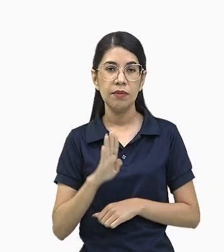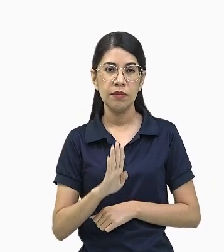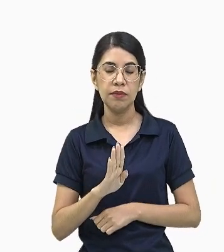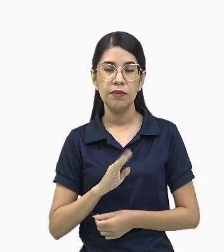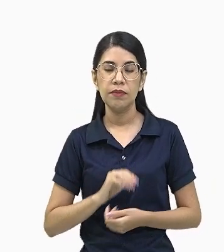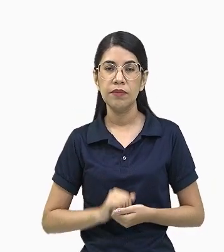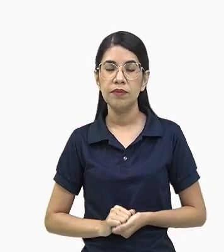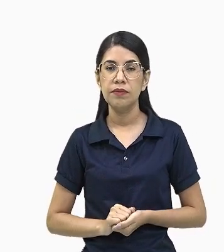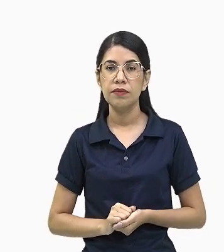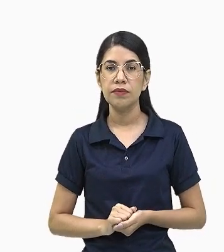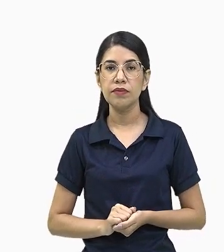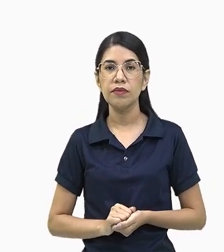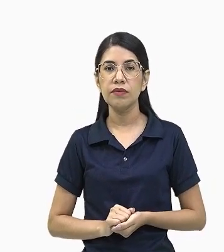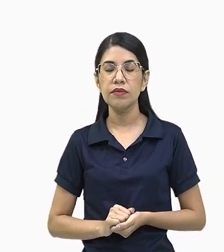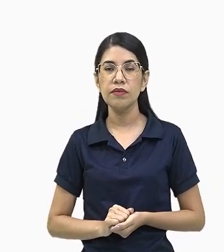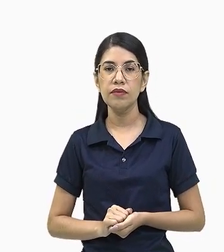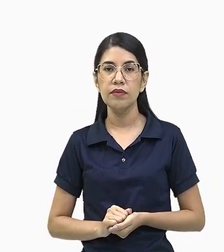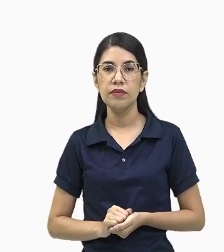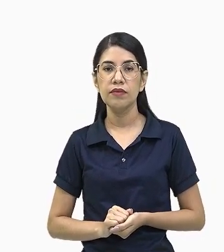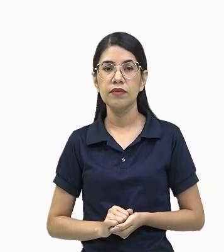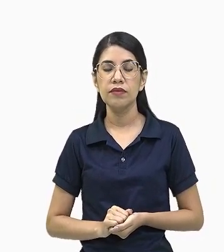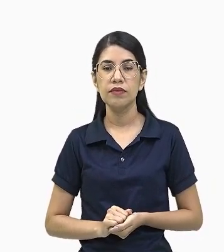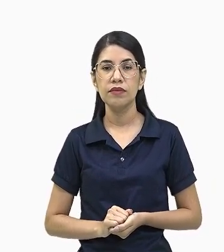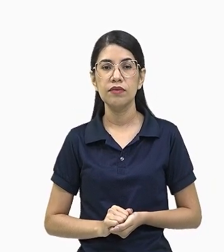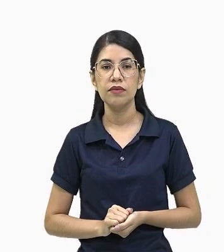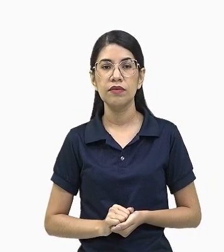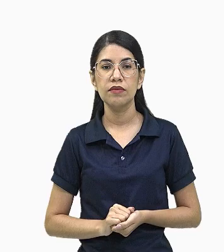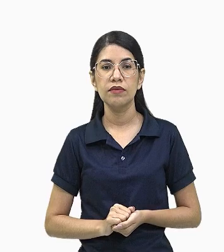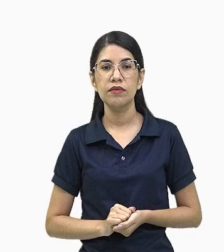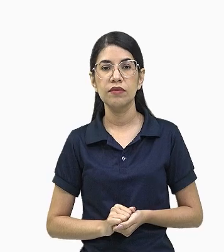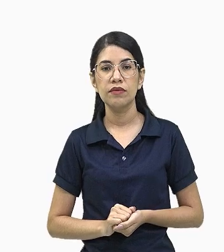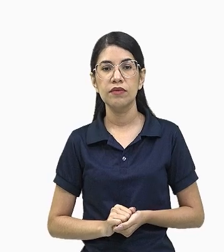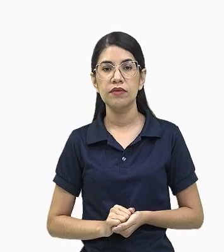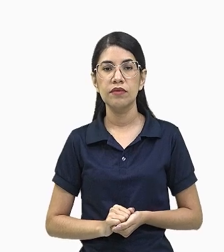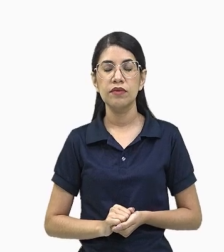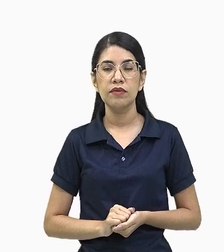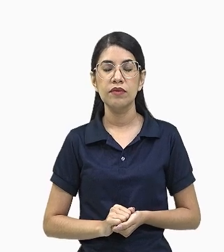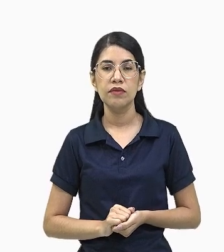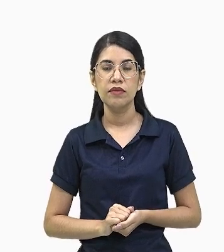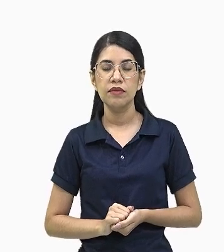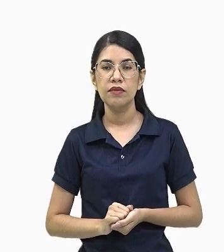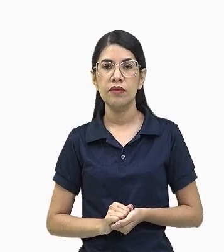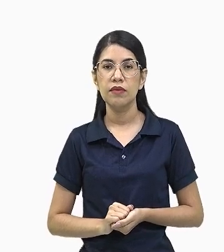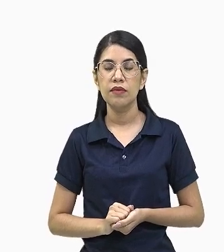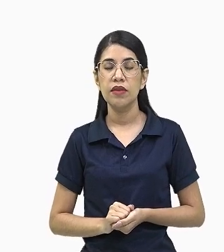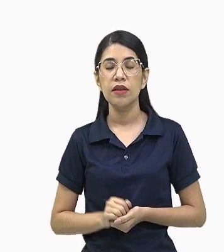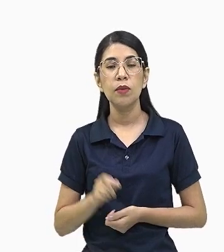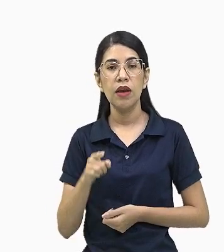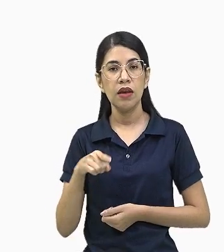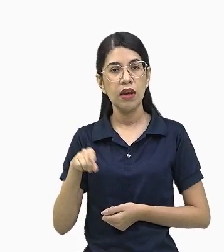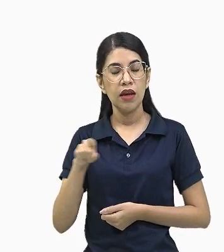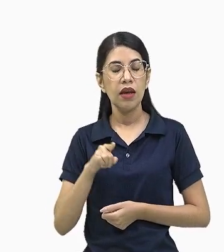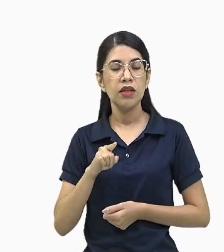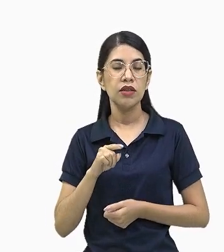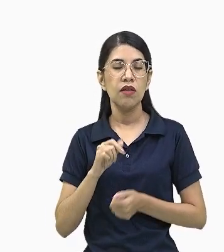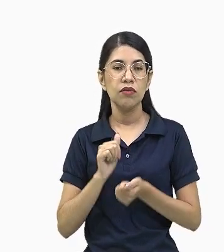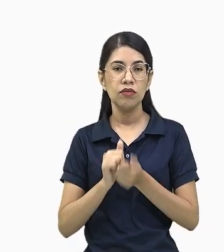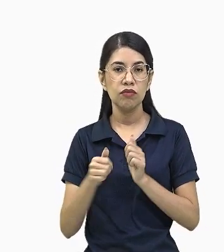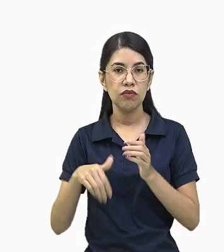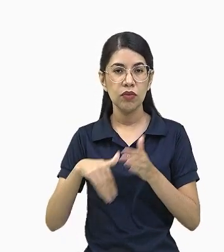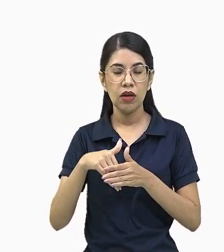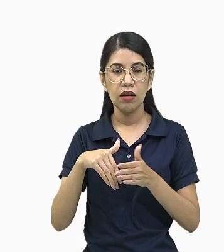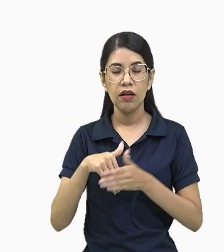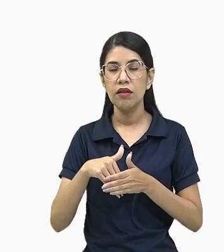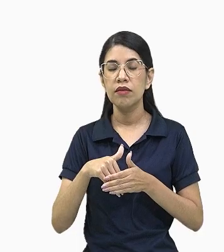letter B. They were playing football. Então, eles estavam jogando futebol. A ideia